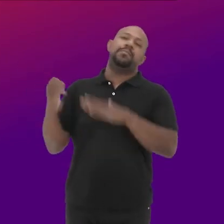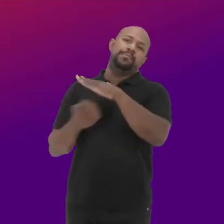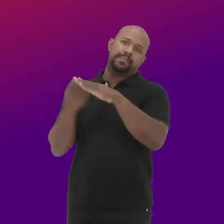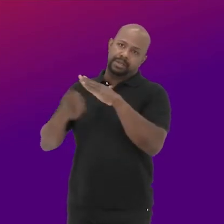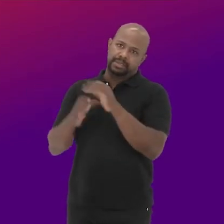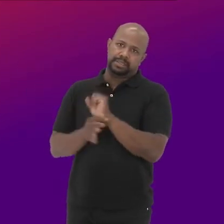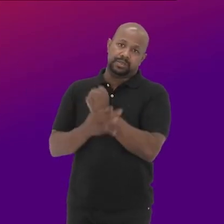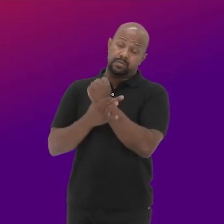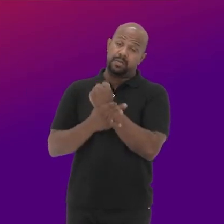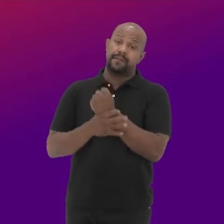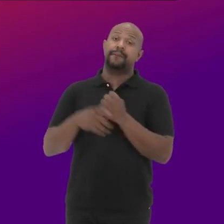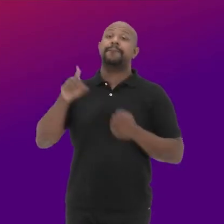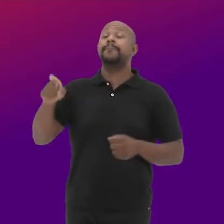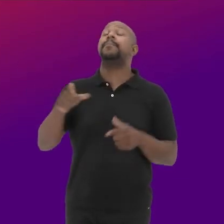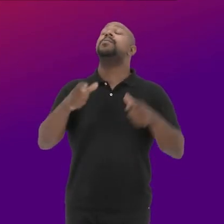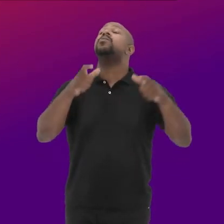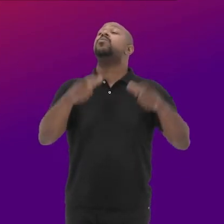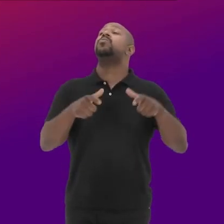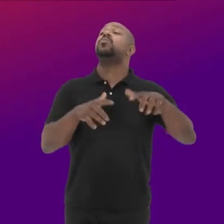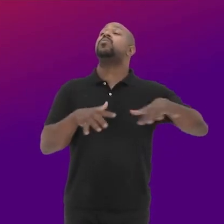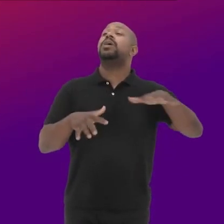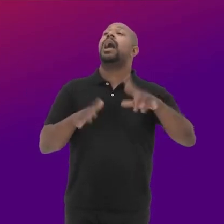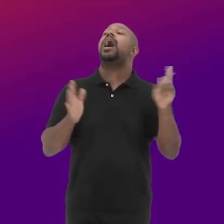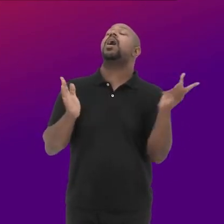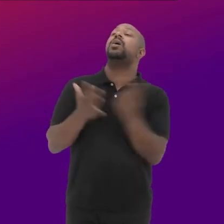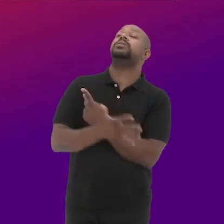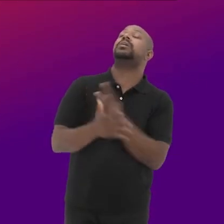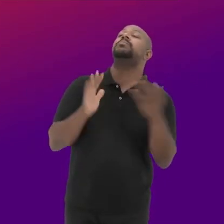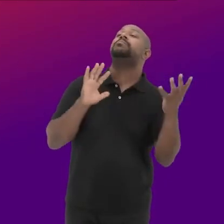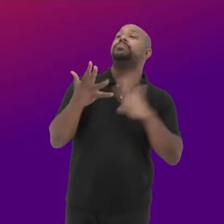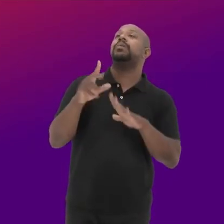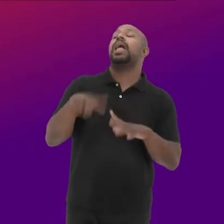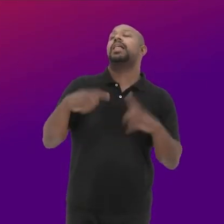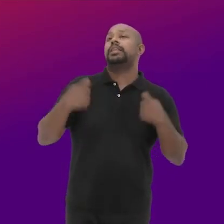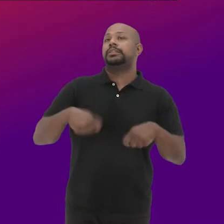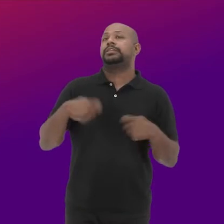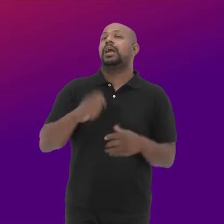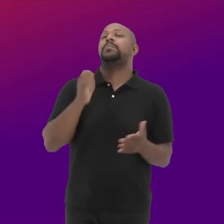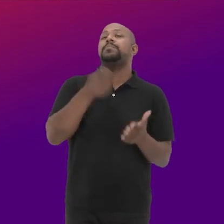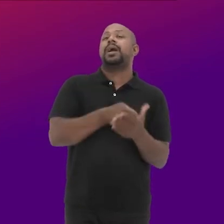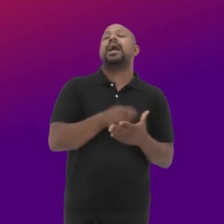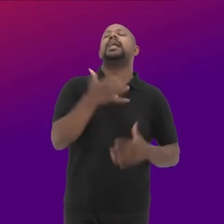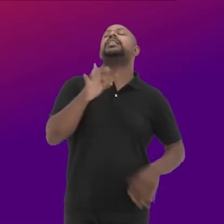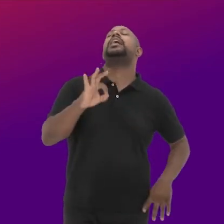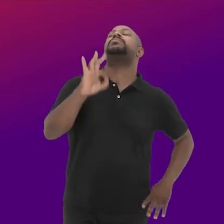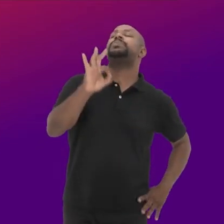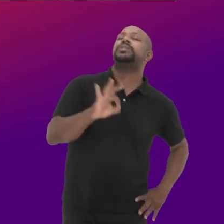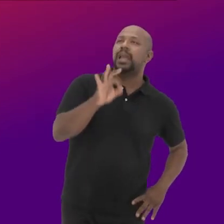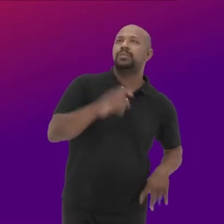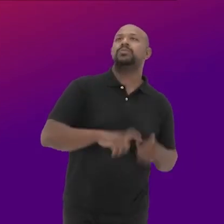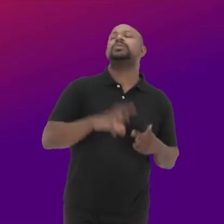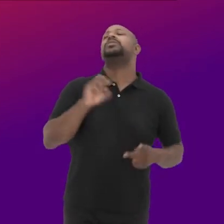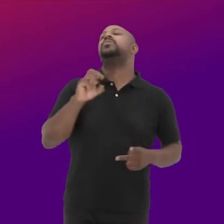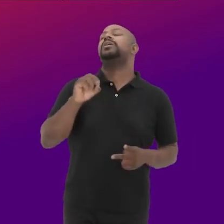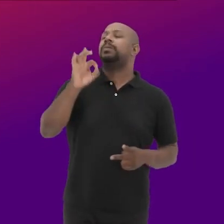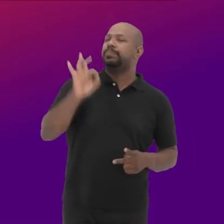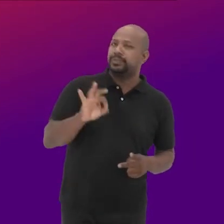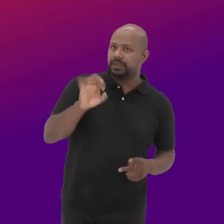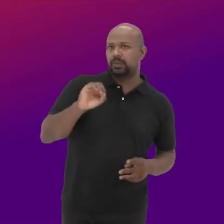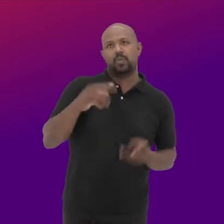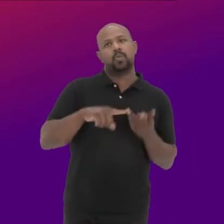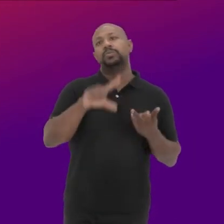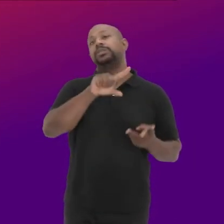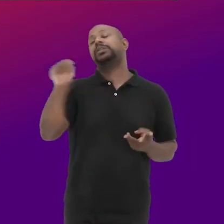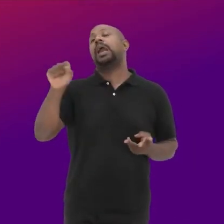de seguros. Diz, em tal lugar, aconteceu tal evento, é necessário pagar 10%, 50%